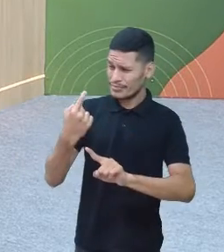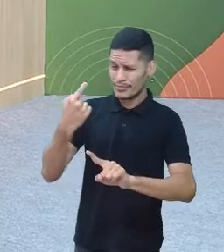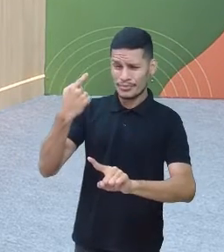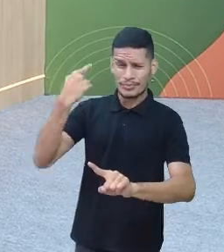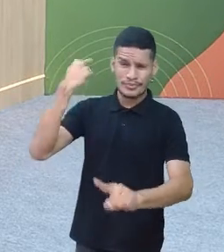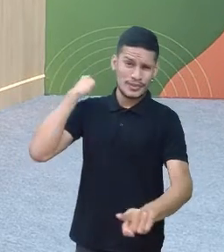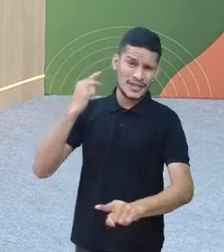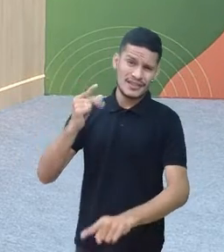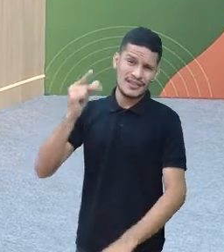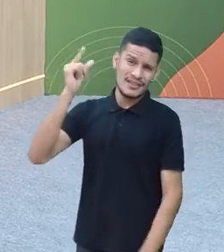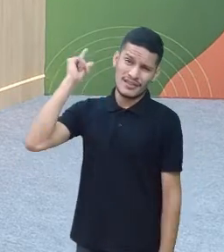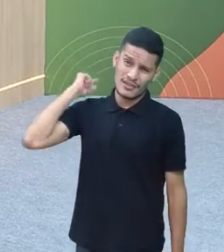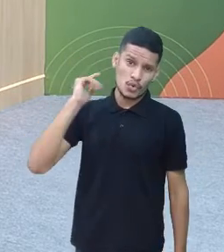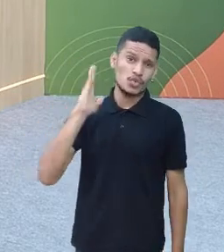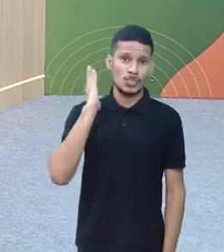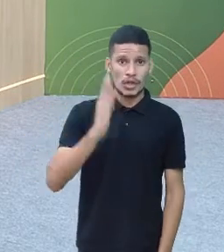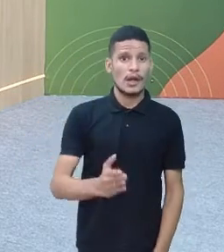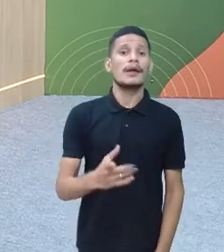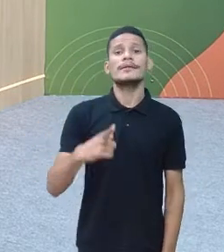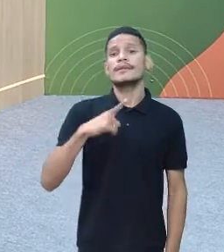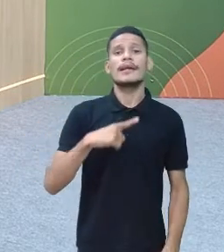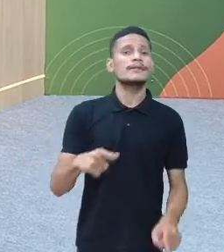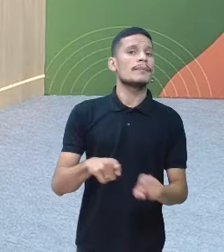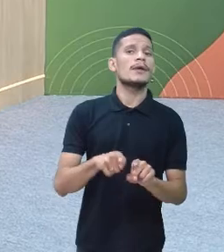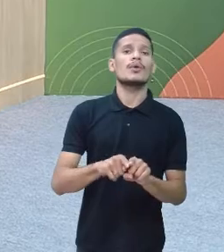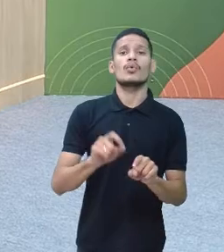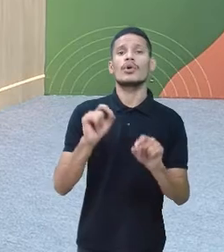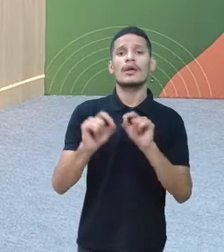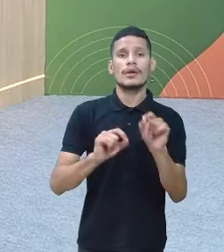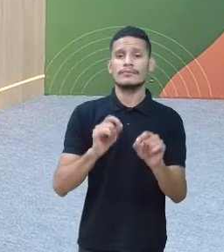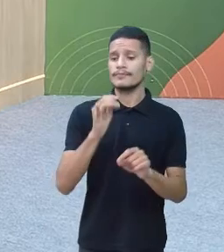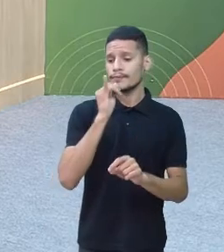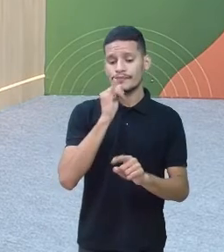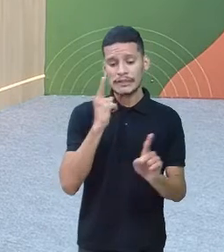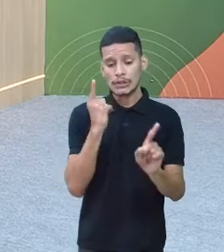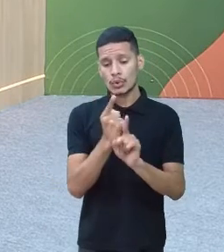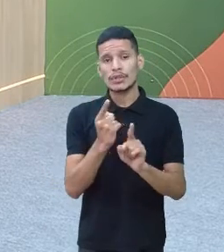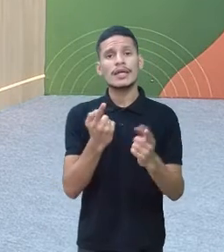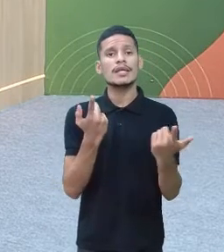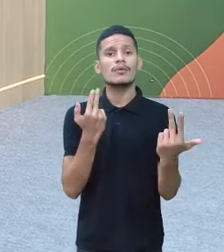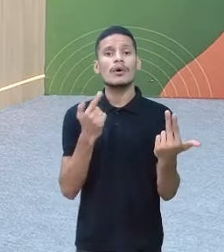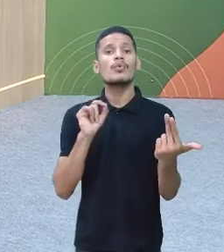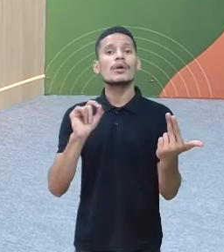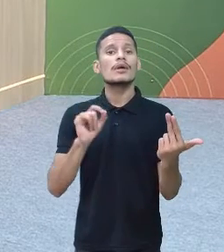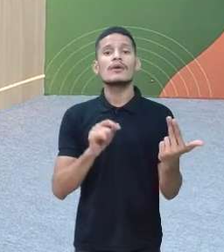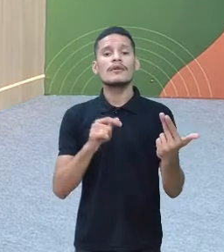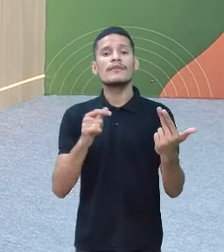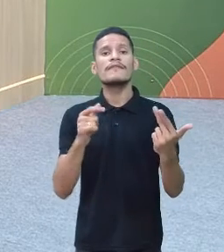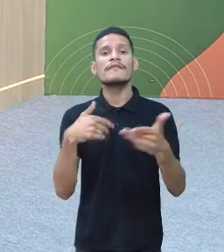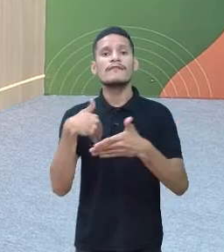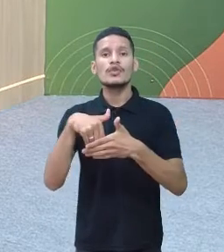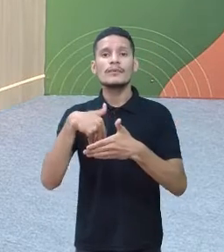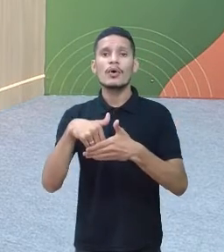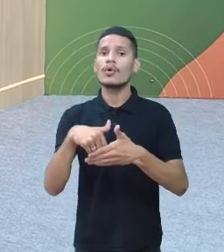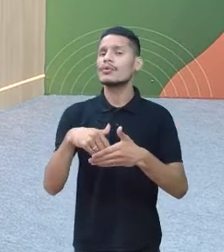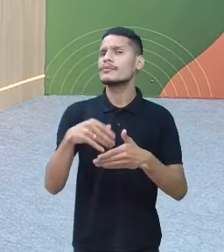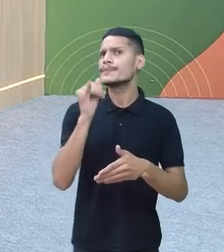né? Inclusive, vai dizer que encontra-se semelhança do futebol com